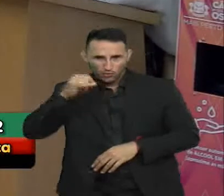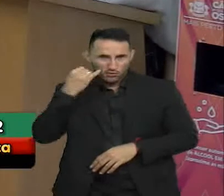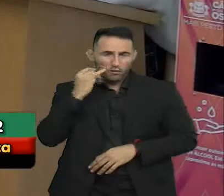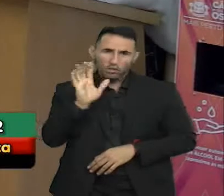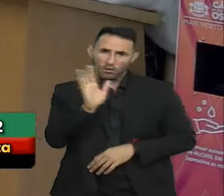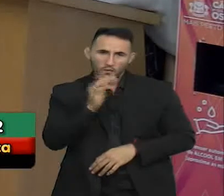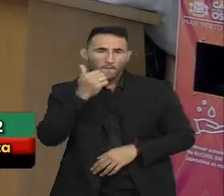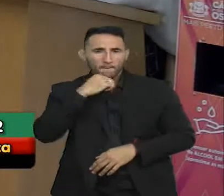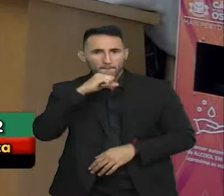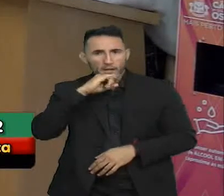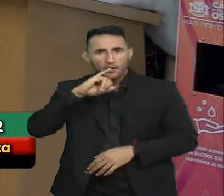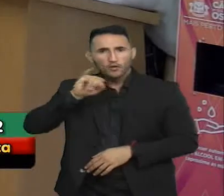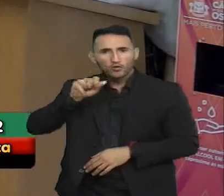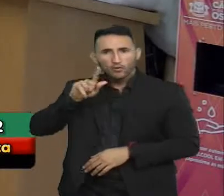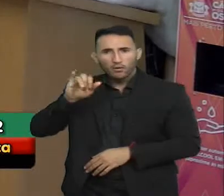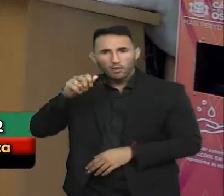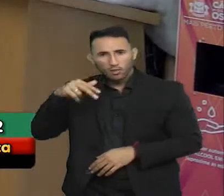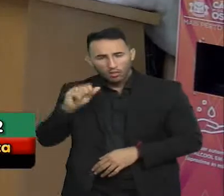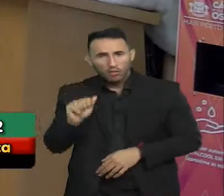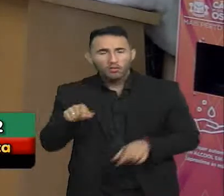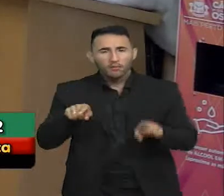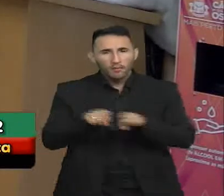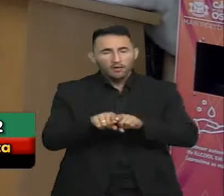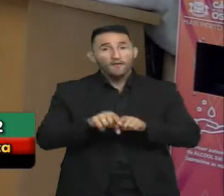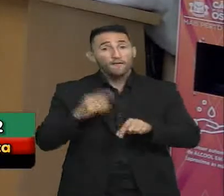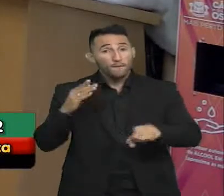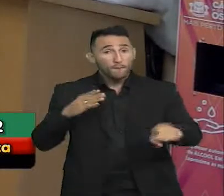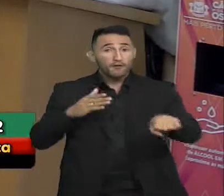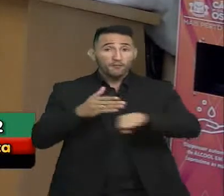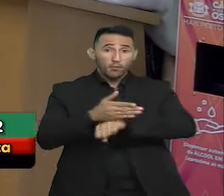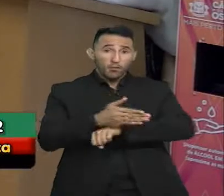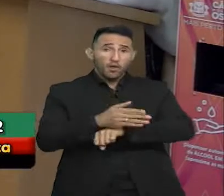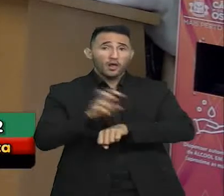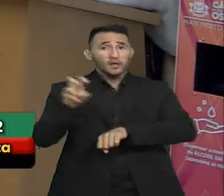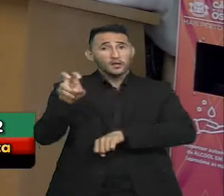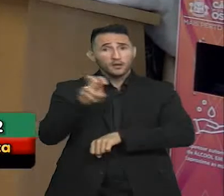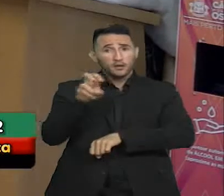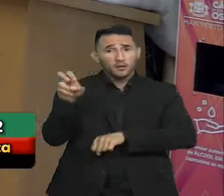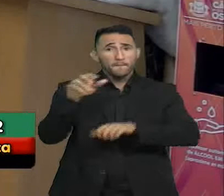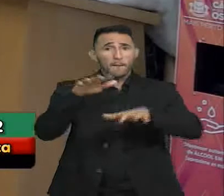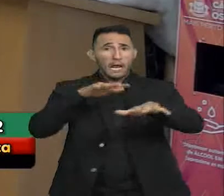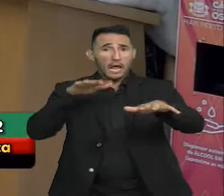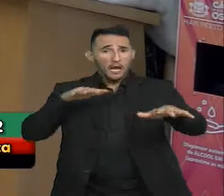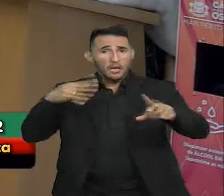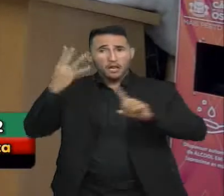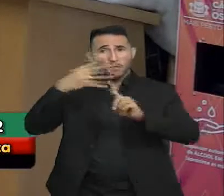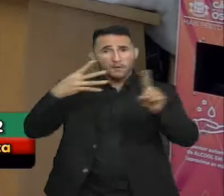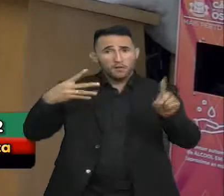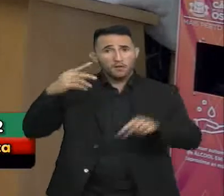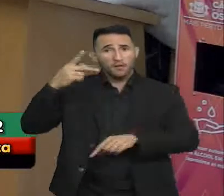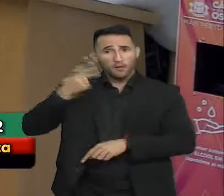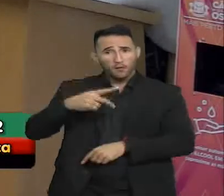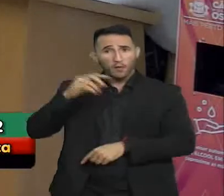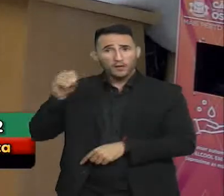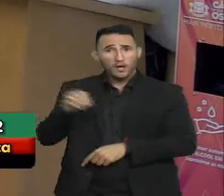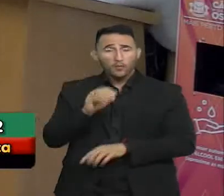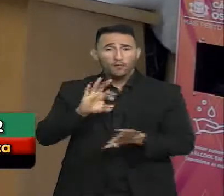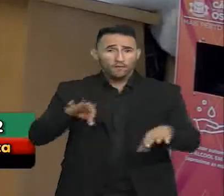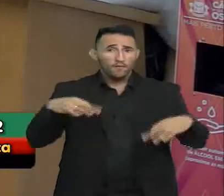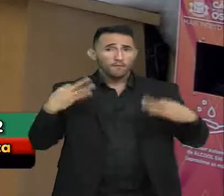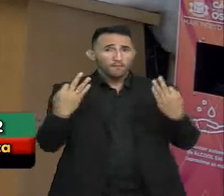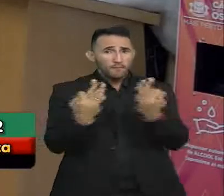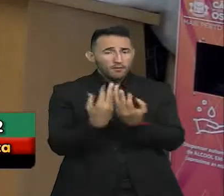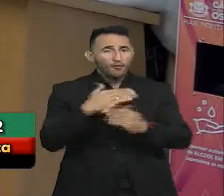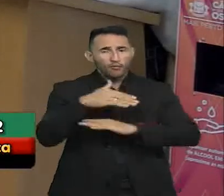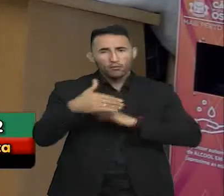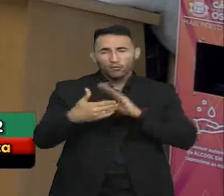Cobo, sabemos também que estava junto, que foi com a quinta parada LGBT de Osasco, para o Osasco, para a família de todos. Então, foi